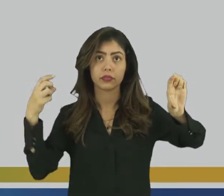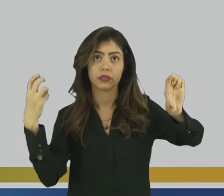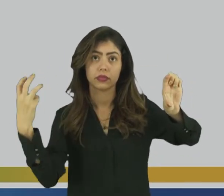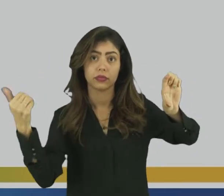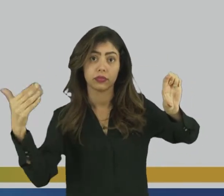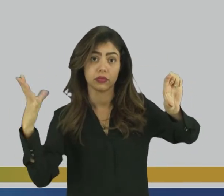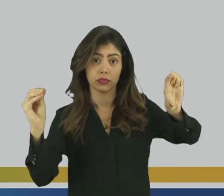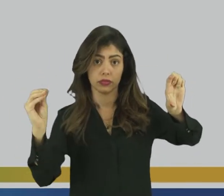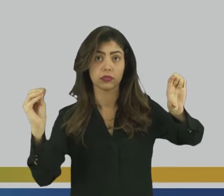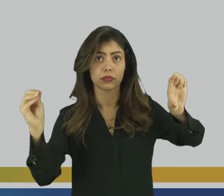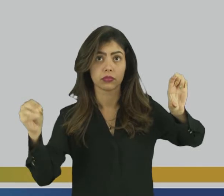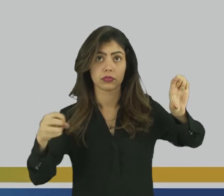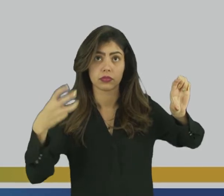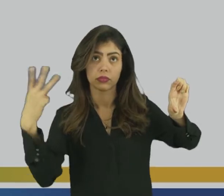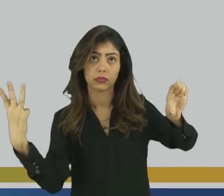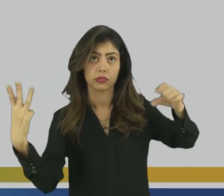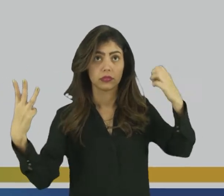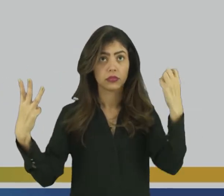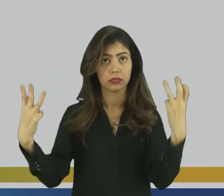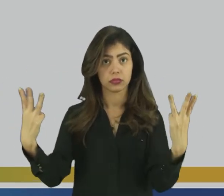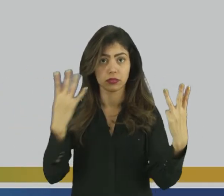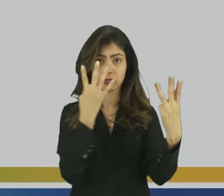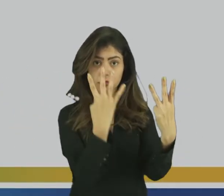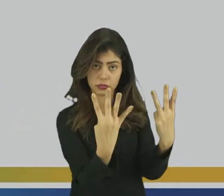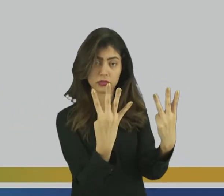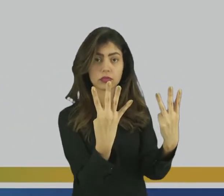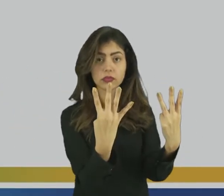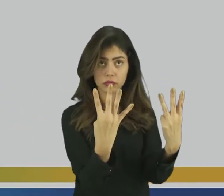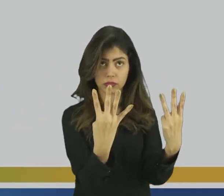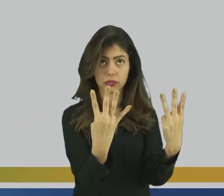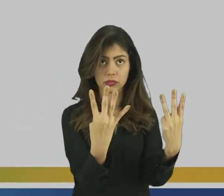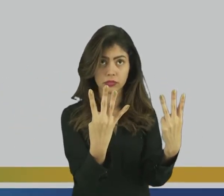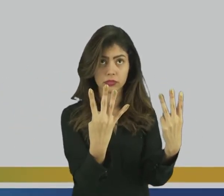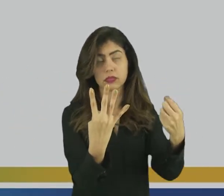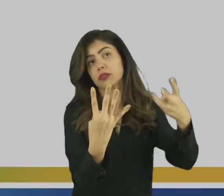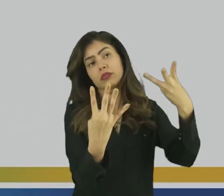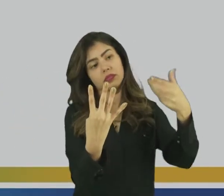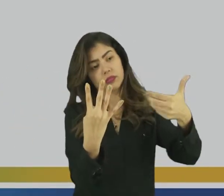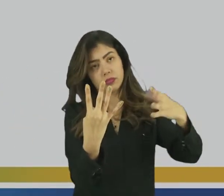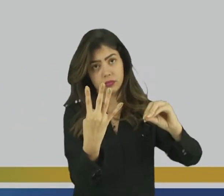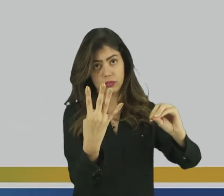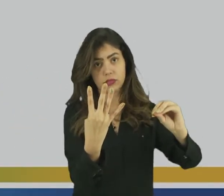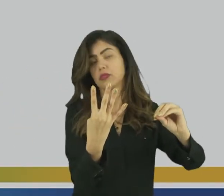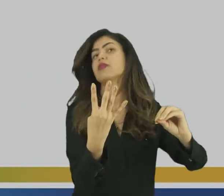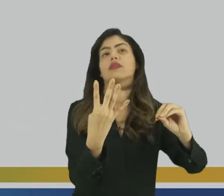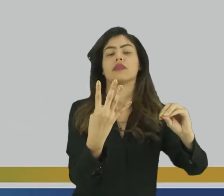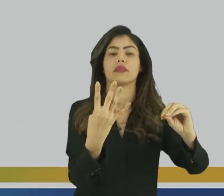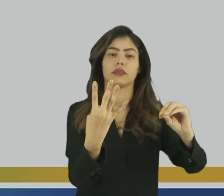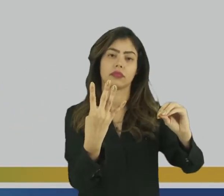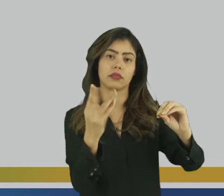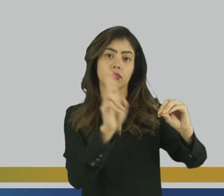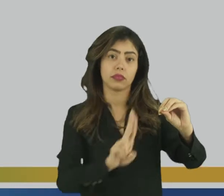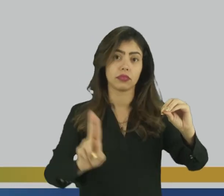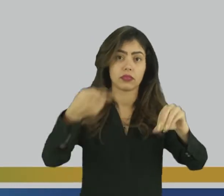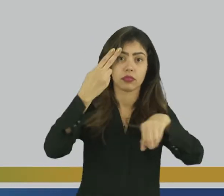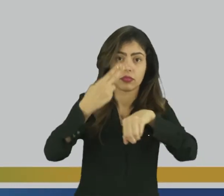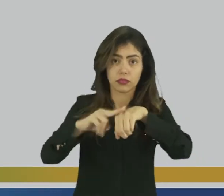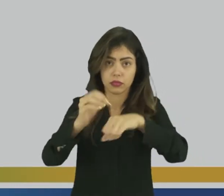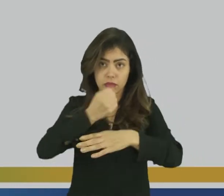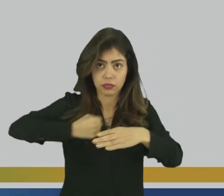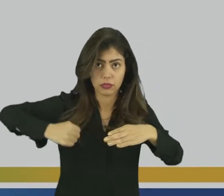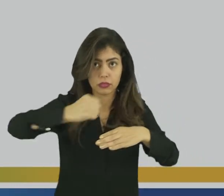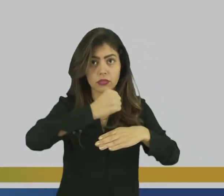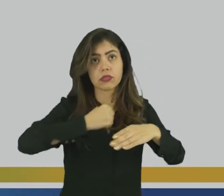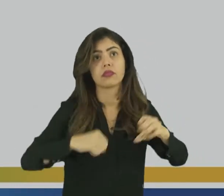10 partes, sendo que 3 está pintada de laranja, ou seja, 3/10 que ela usou para fazer o